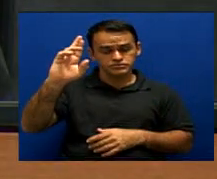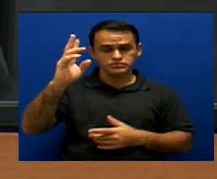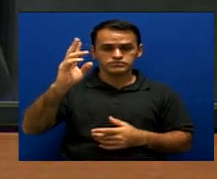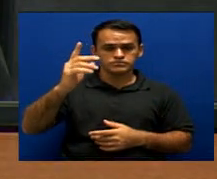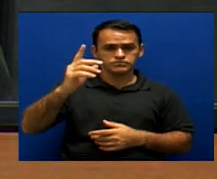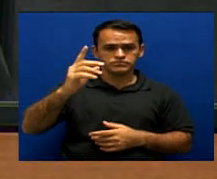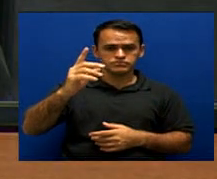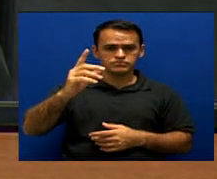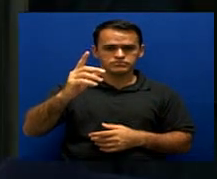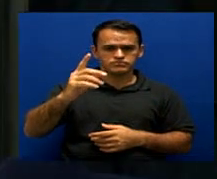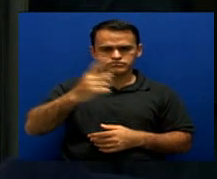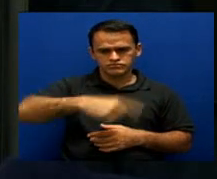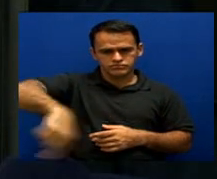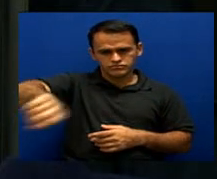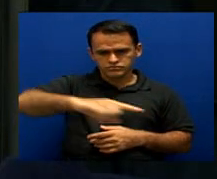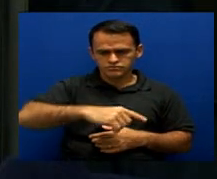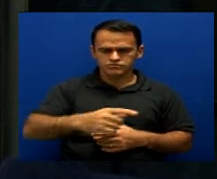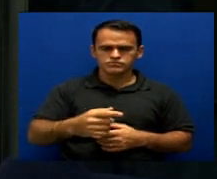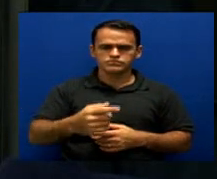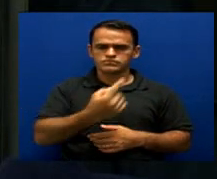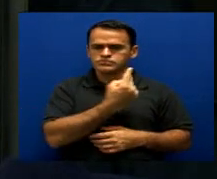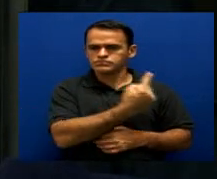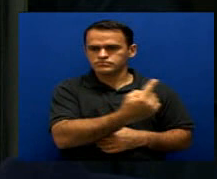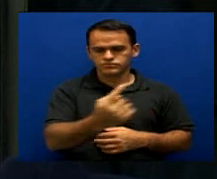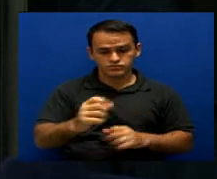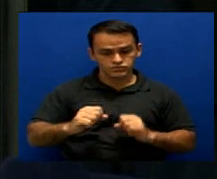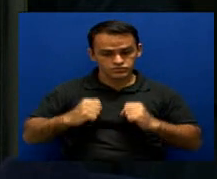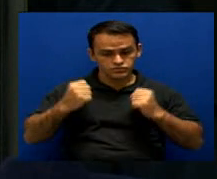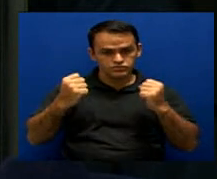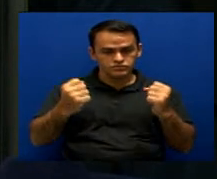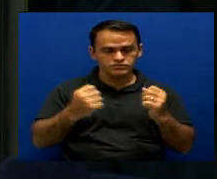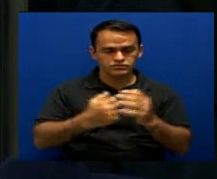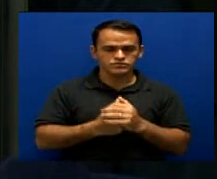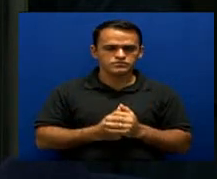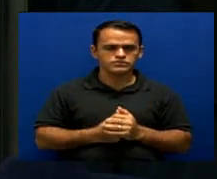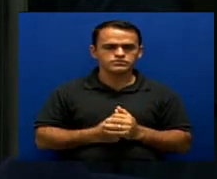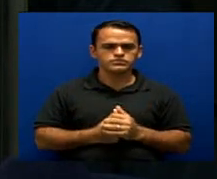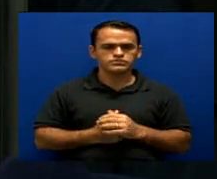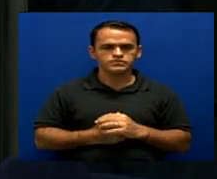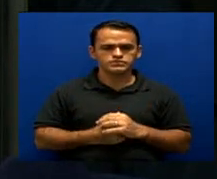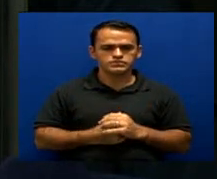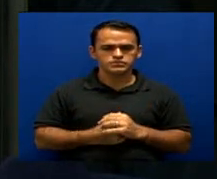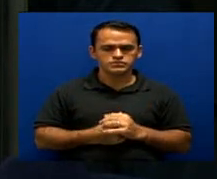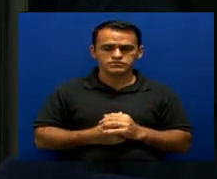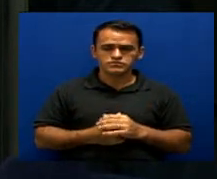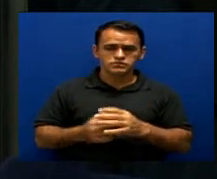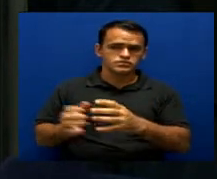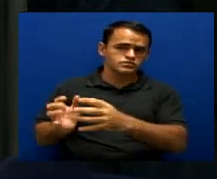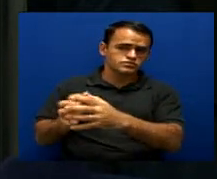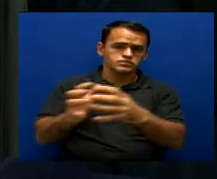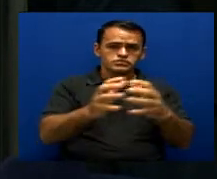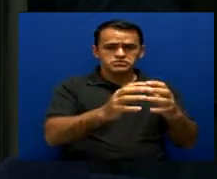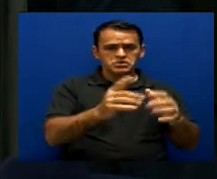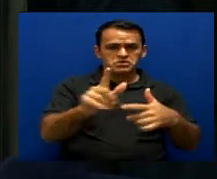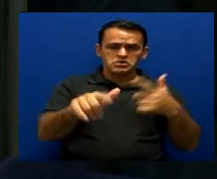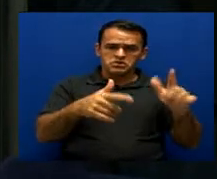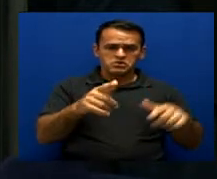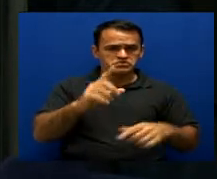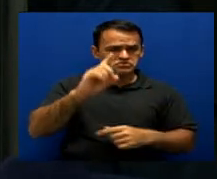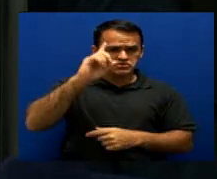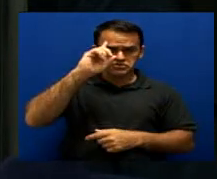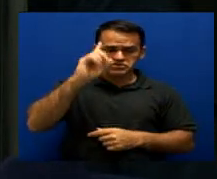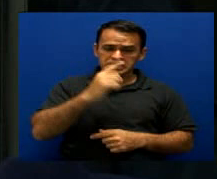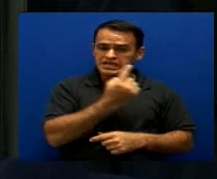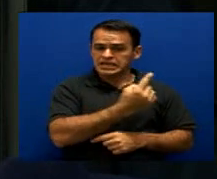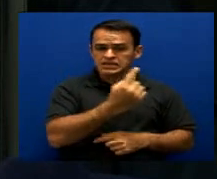o nosso espaço e e crescer com isso sobre os outros segmentos infelizmente não consigo falar